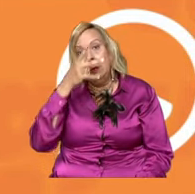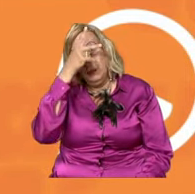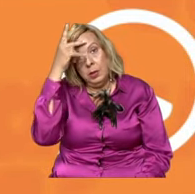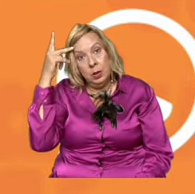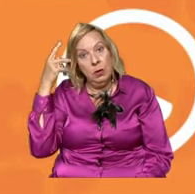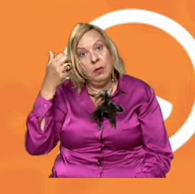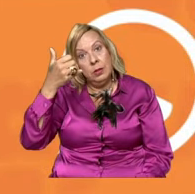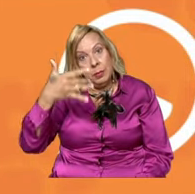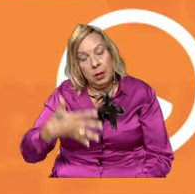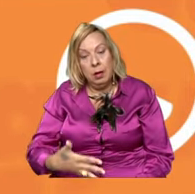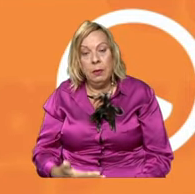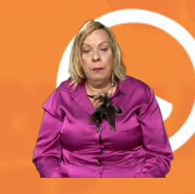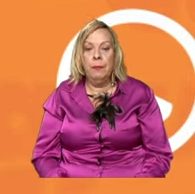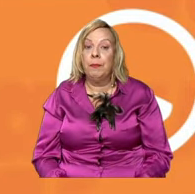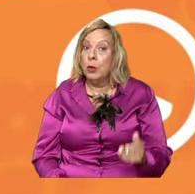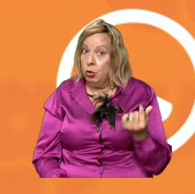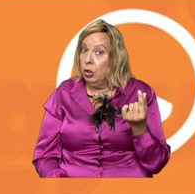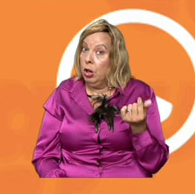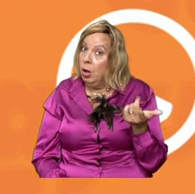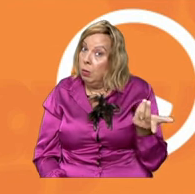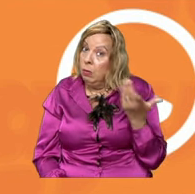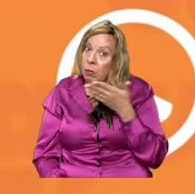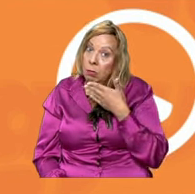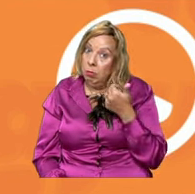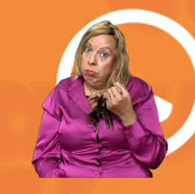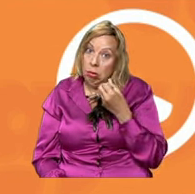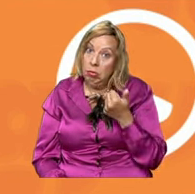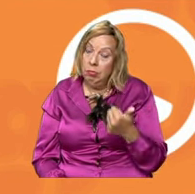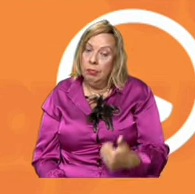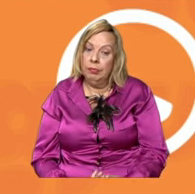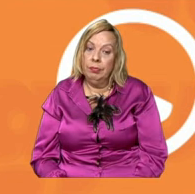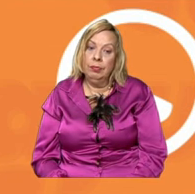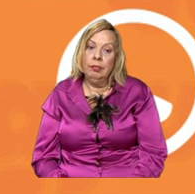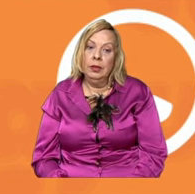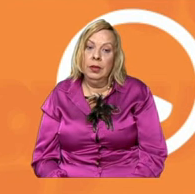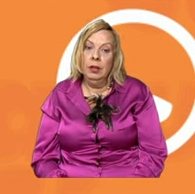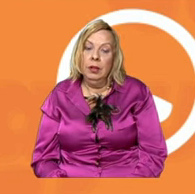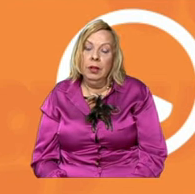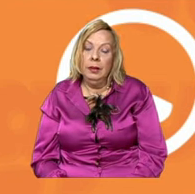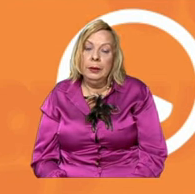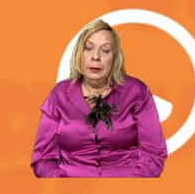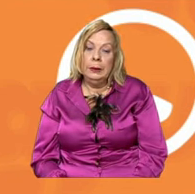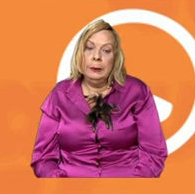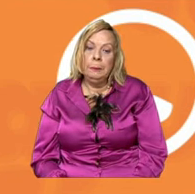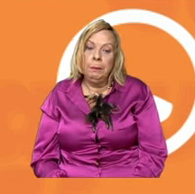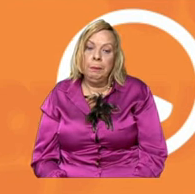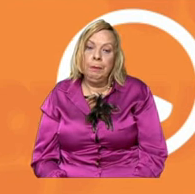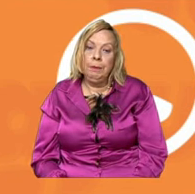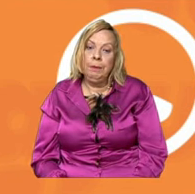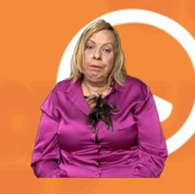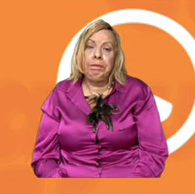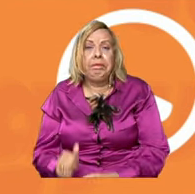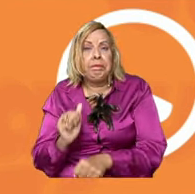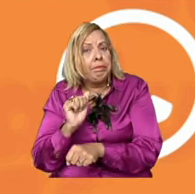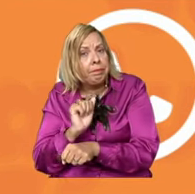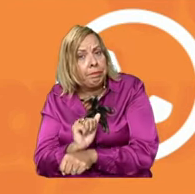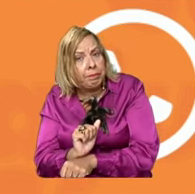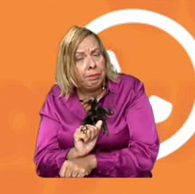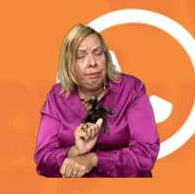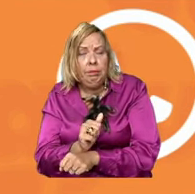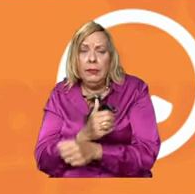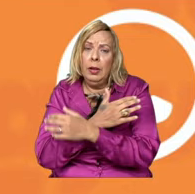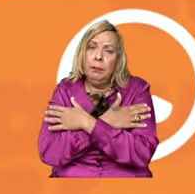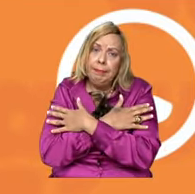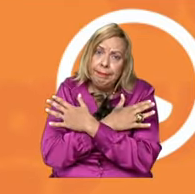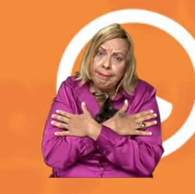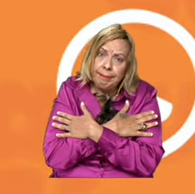Vai ganhar, ó, uma graninha extra, porque muita gente, né, quer saber, ó, tá parada, não sabe como,